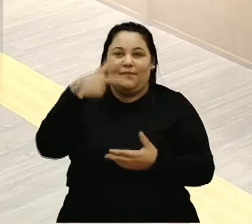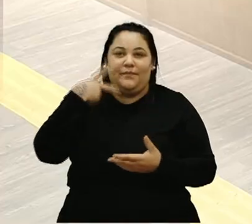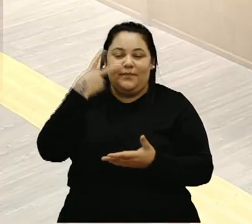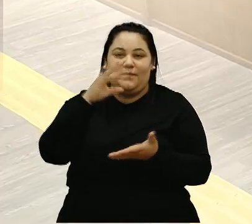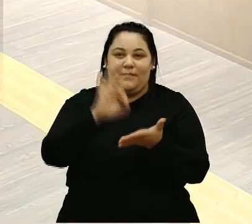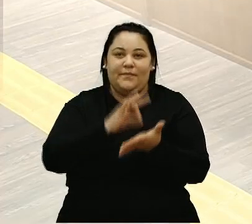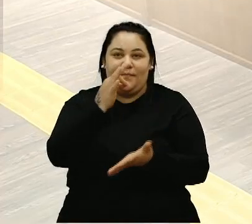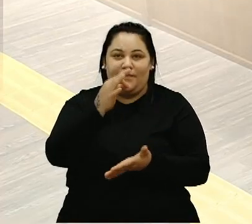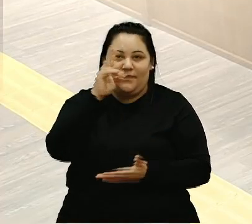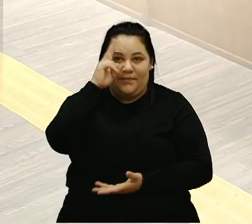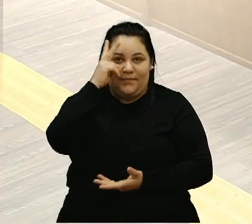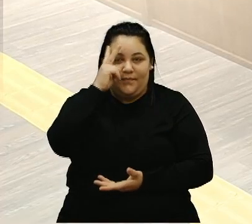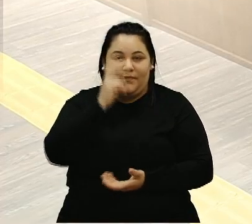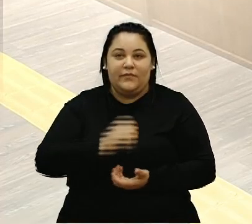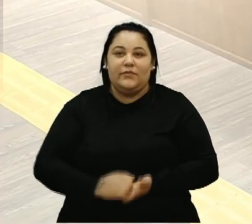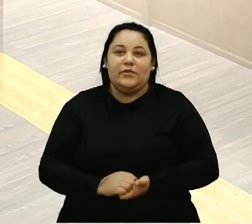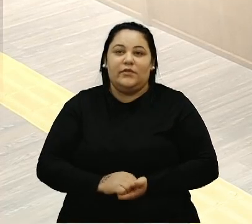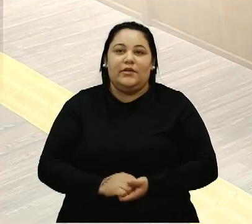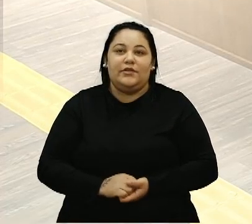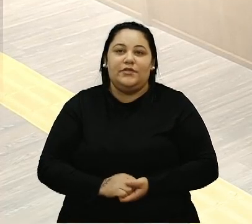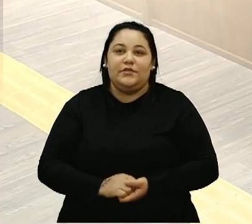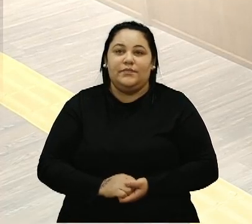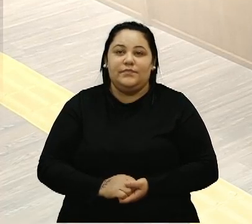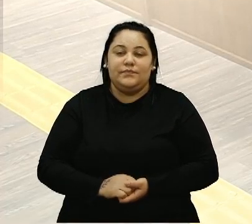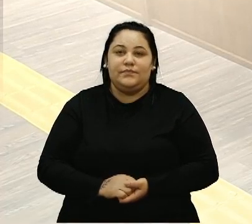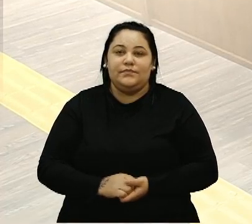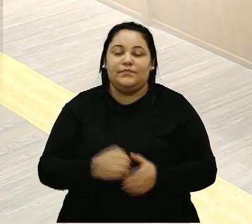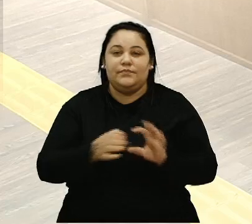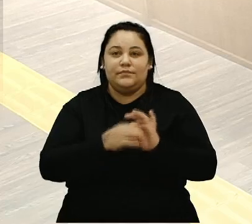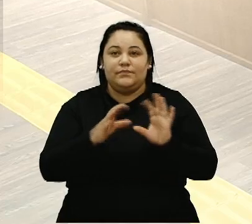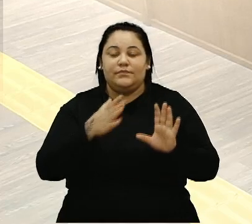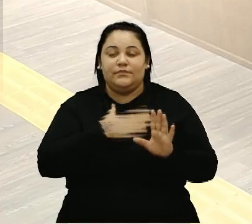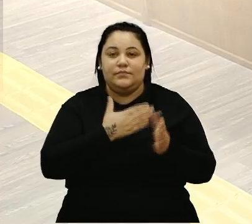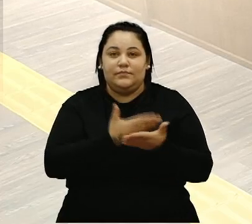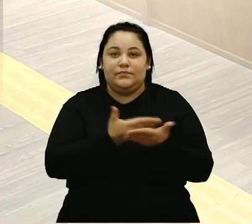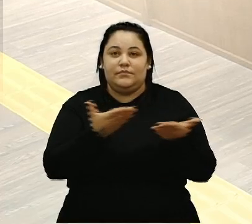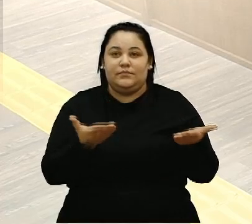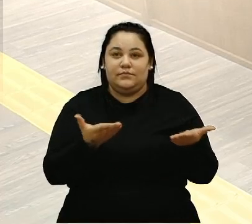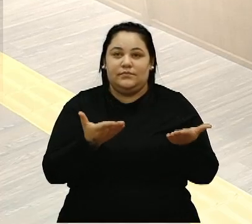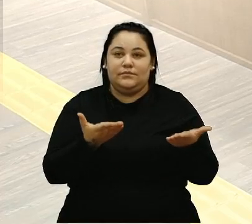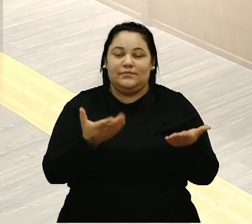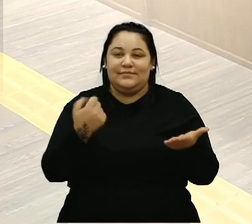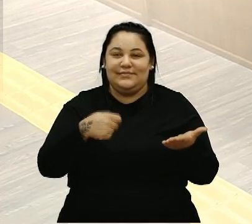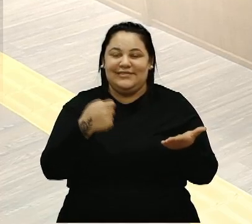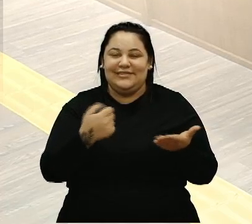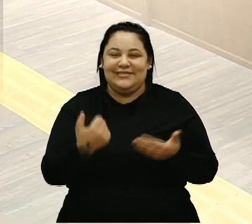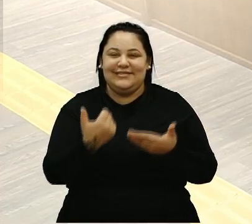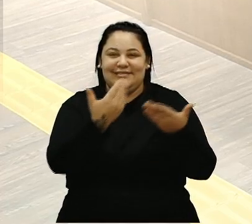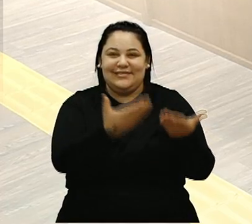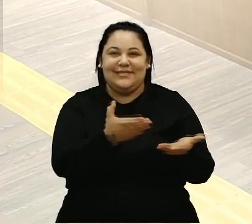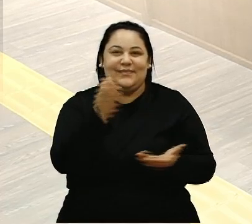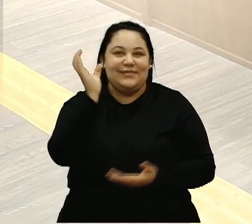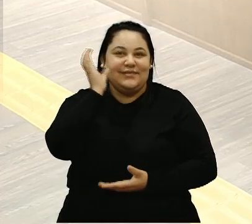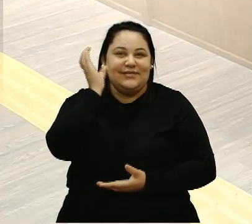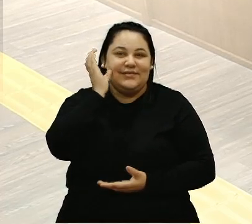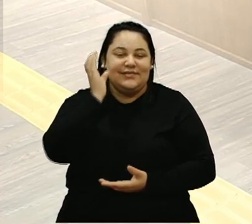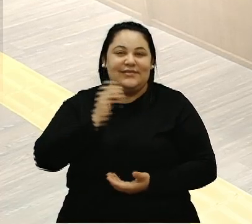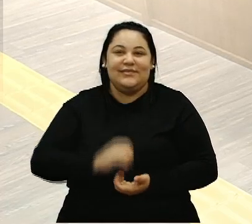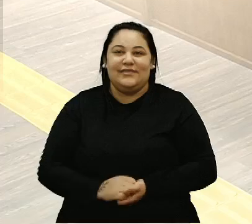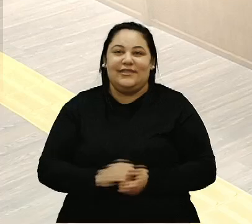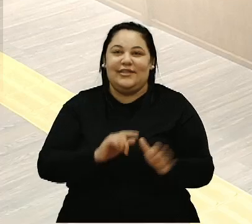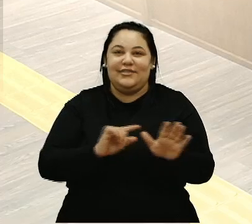o vereador Velocino Ues. Sei do meu espaço, eu estou devendo para o colega Cadori da semana